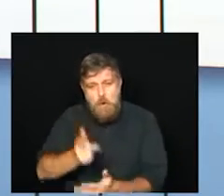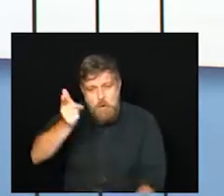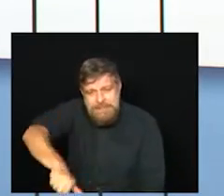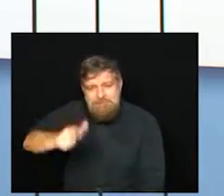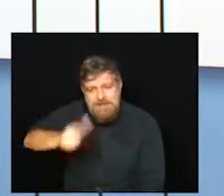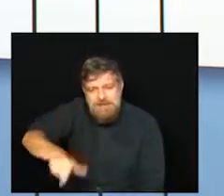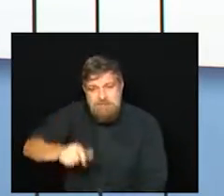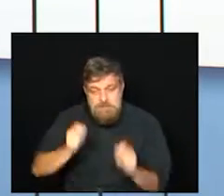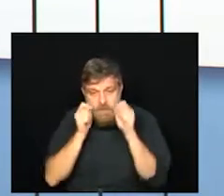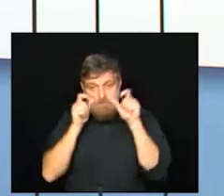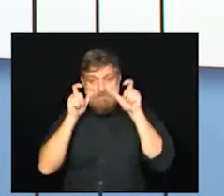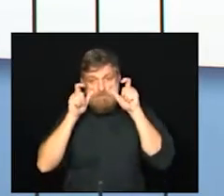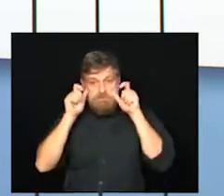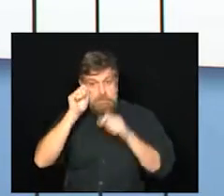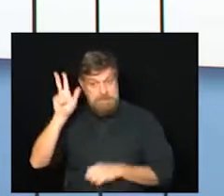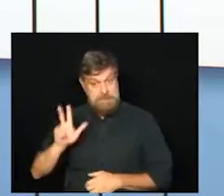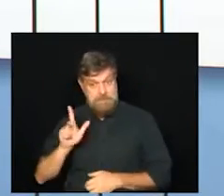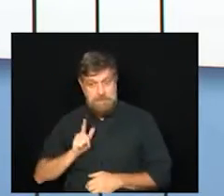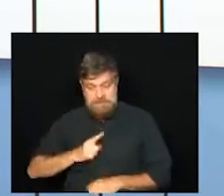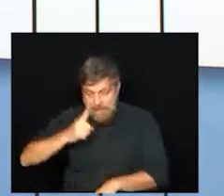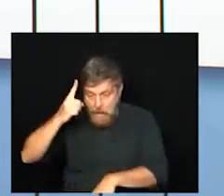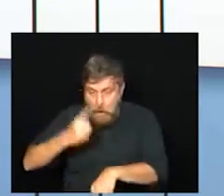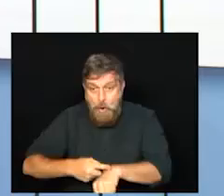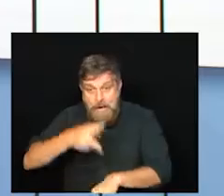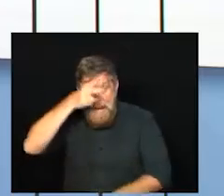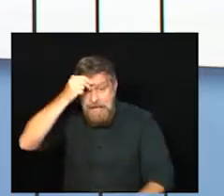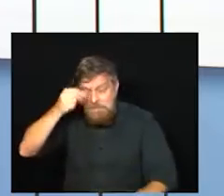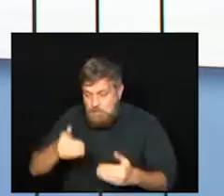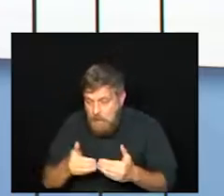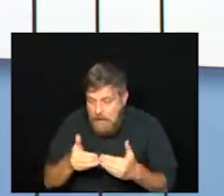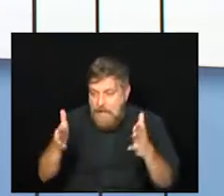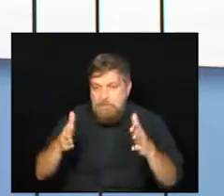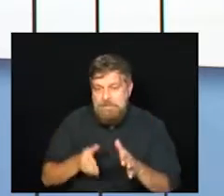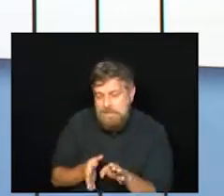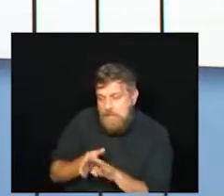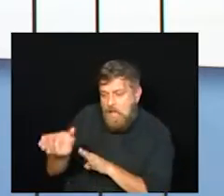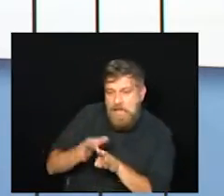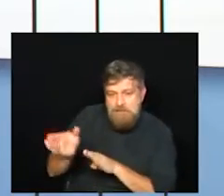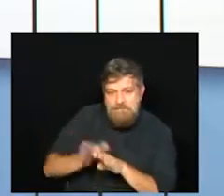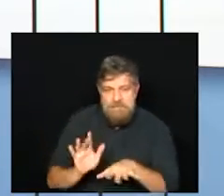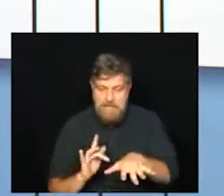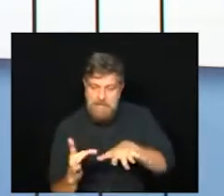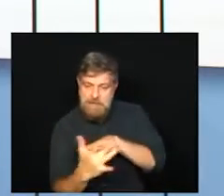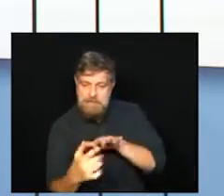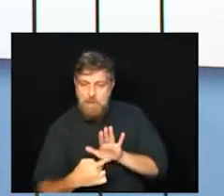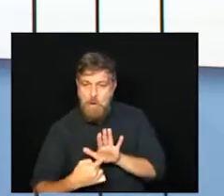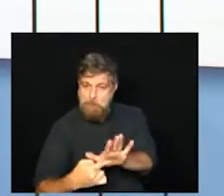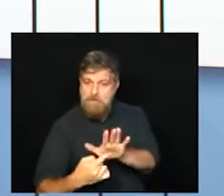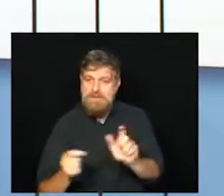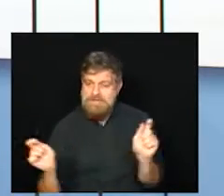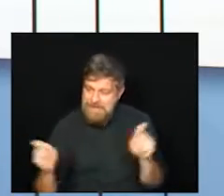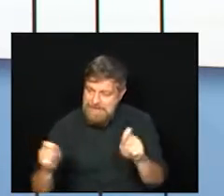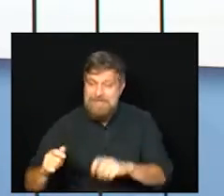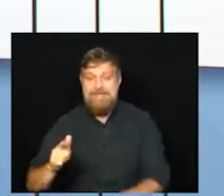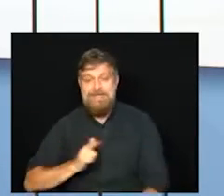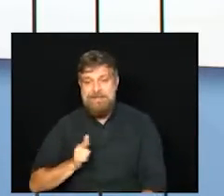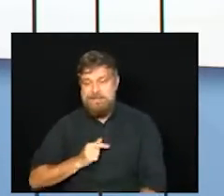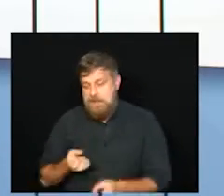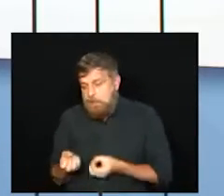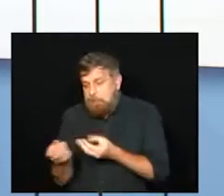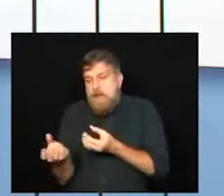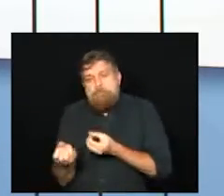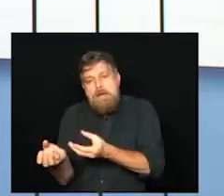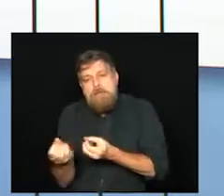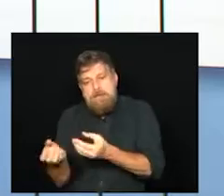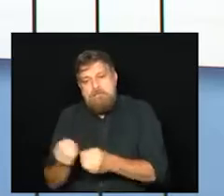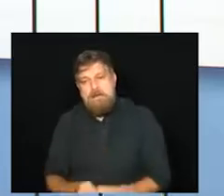vacina.campinas.sp.gov.br. Fique atento que a qualquer momento, inclusive, a Prefeitura faz avisos, usa as redes sociais para informar a